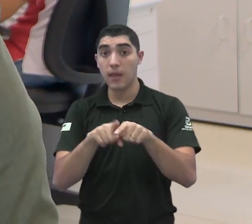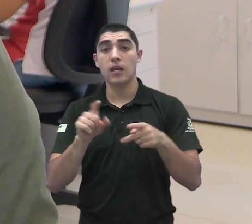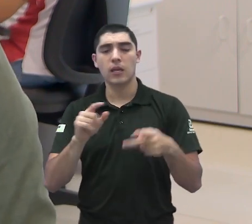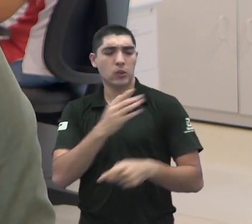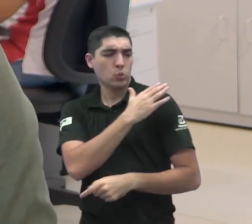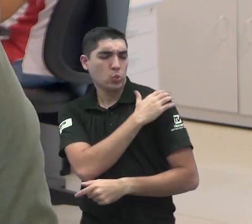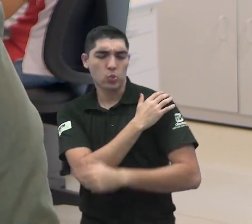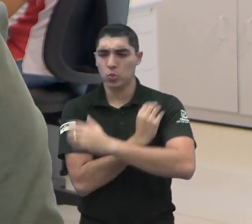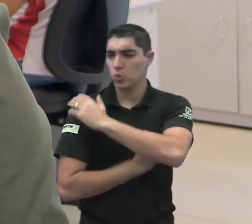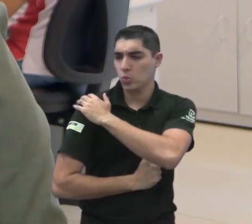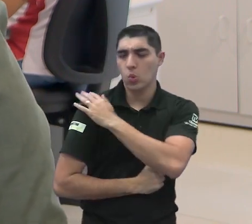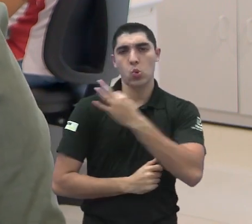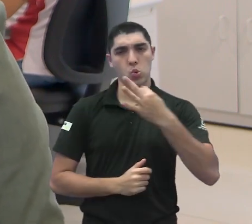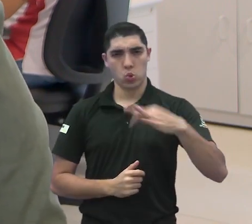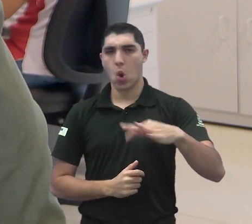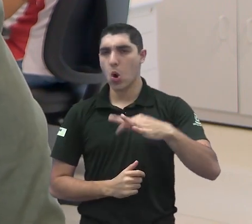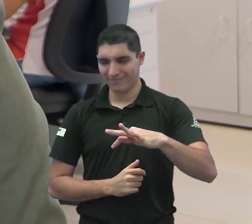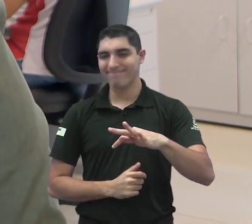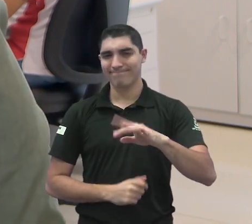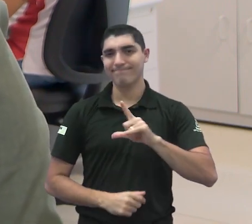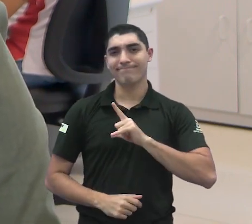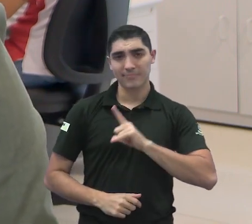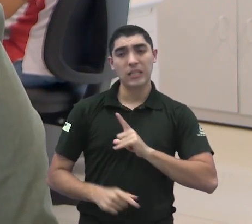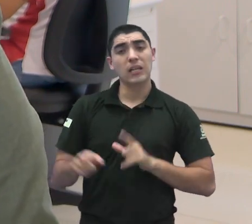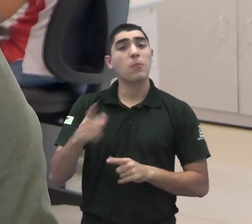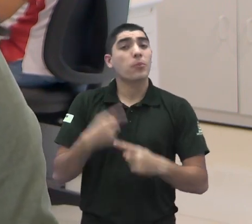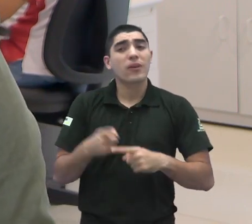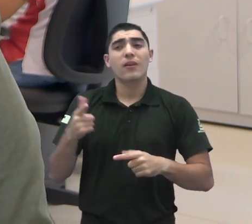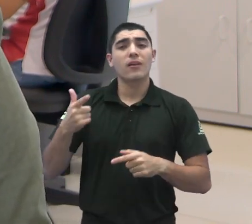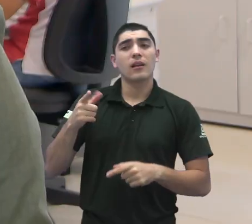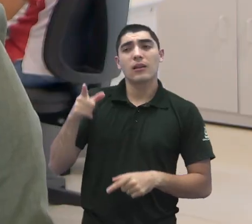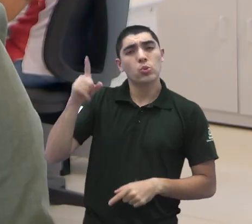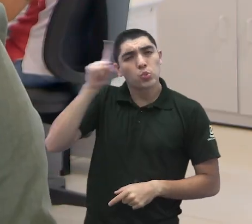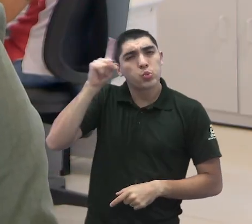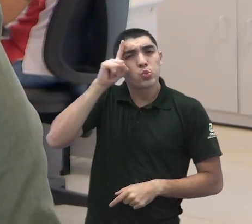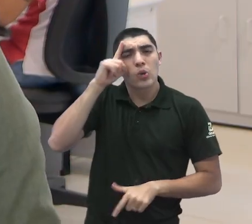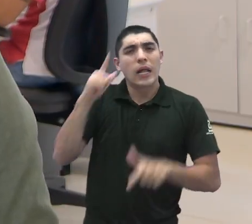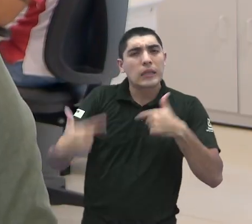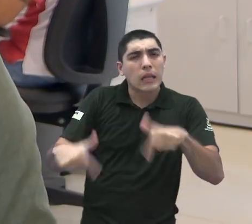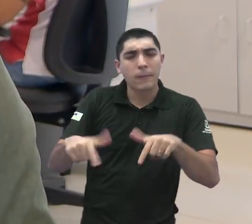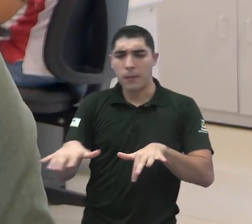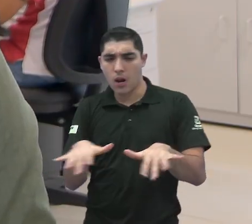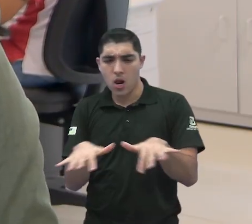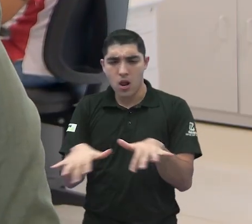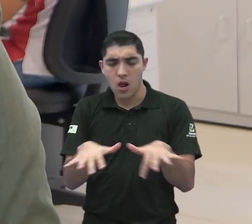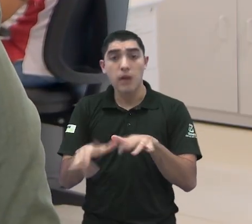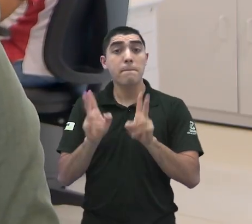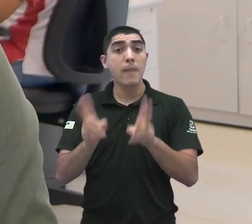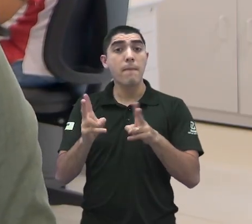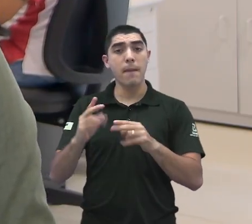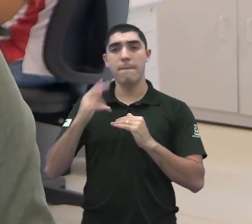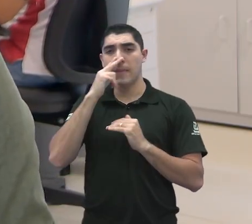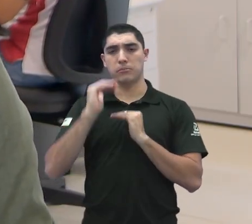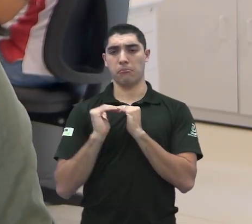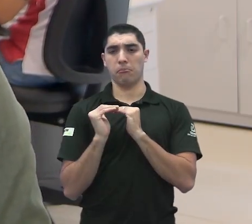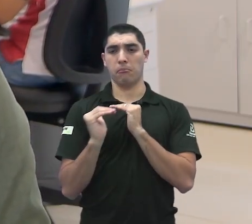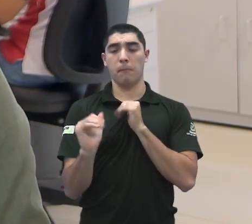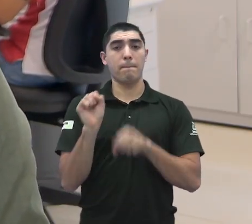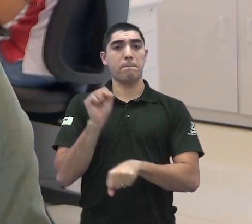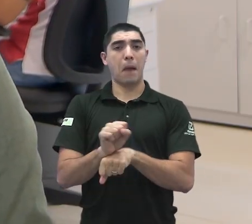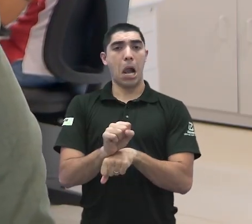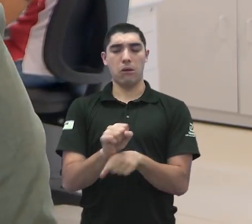bastante frequência, e também as lesões de ombro, geralmente muito relacionadas tanto à repetitividade do trabalho, à permanência em